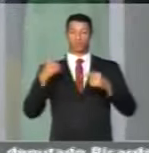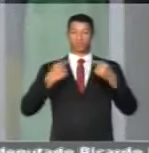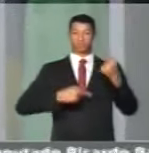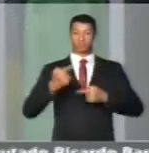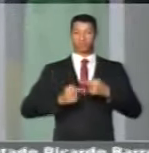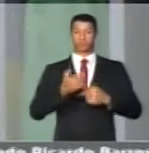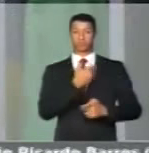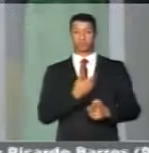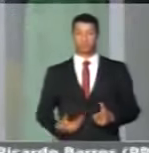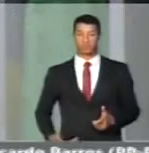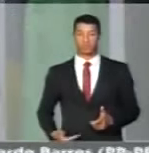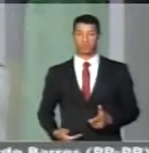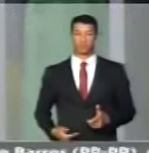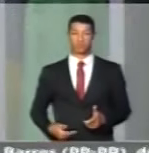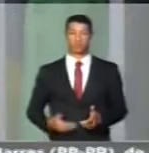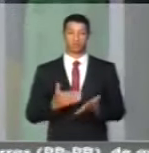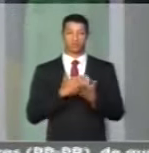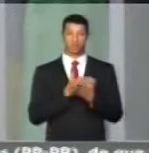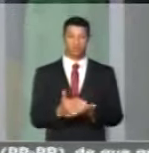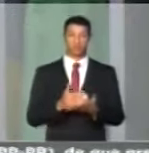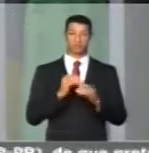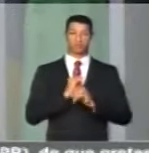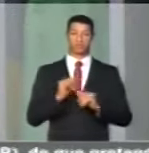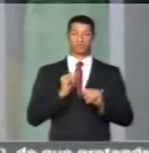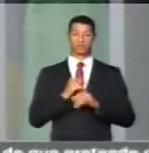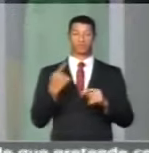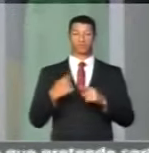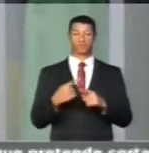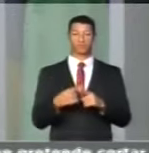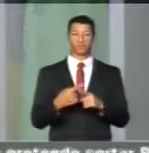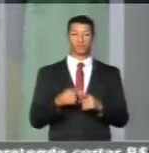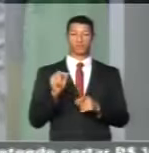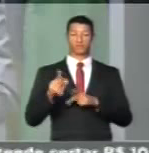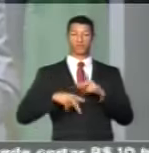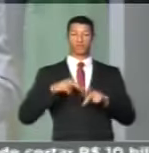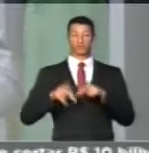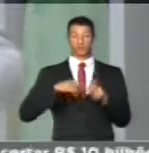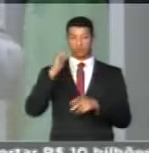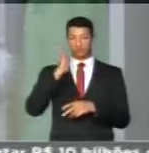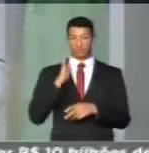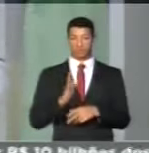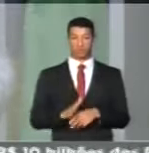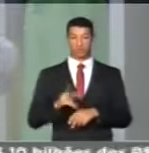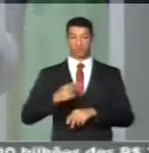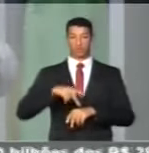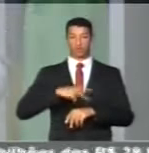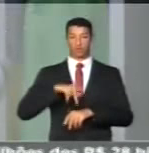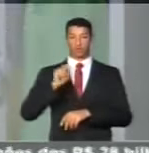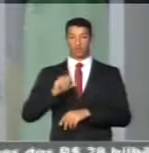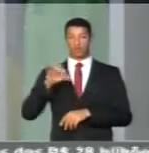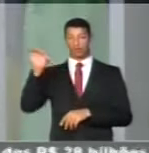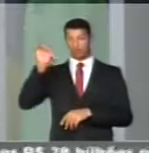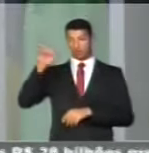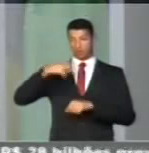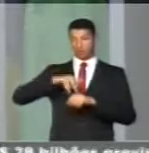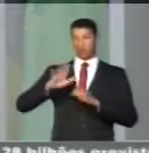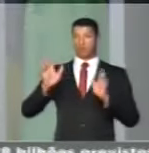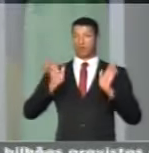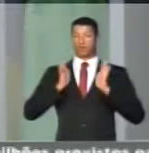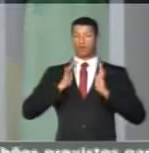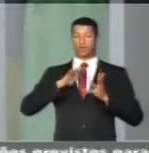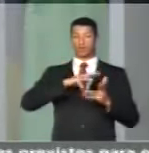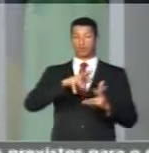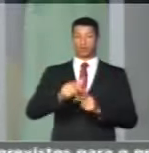a governabilidade, começa a questionar por que o povo brasileiro, um país que é o 9º país mais rico do